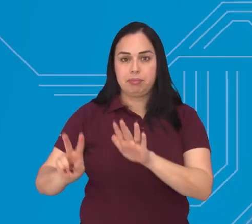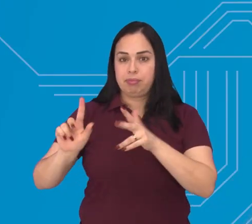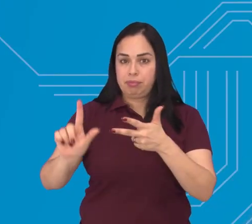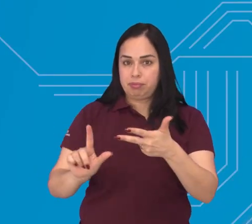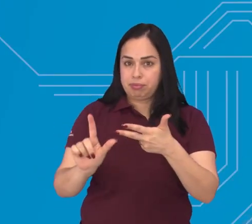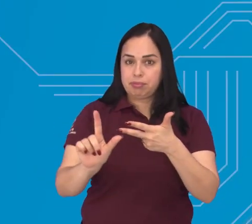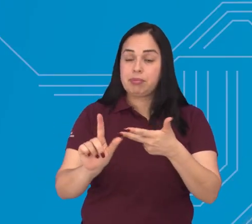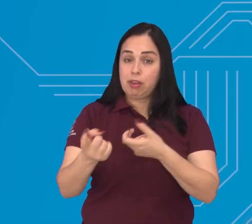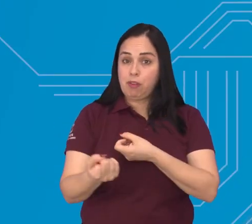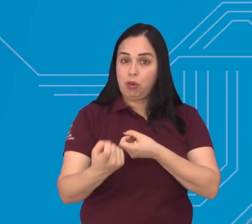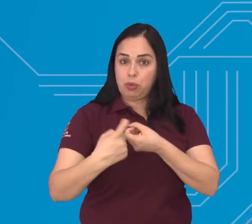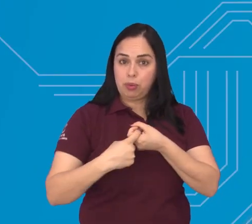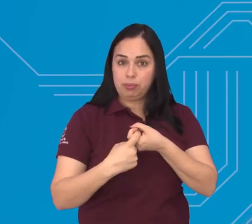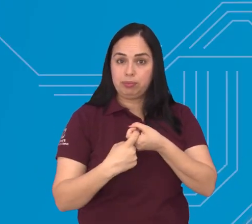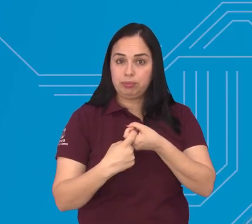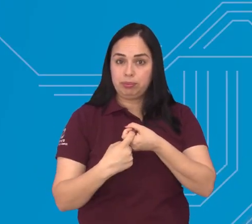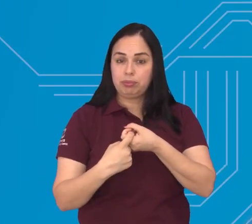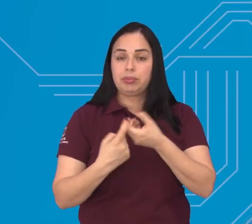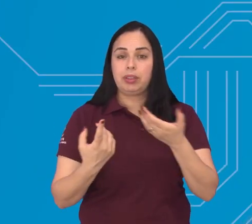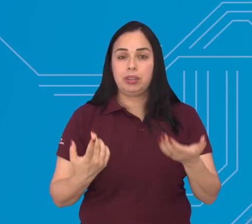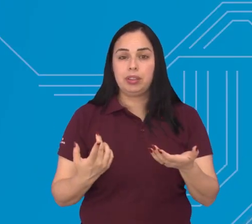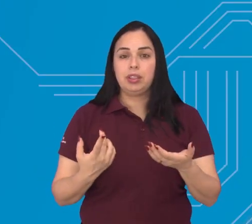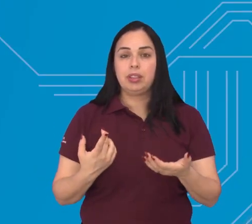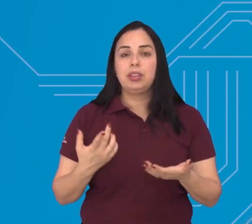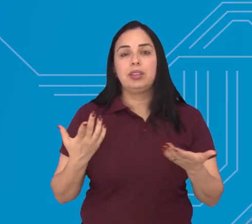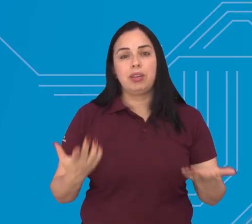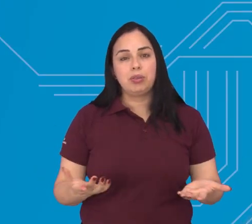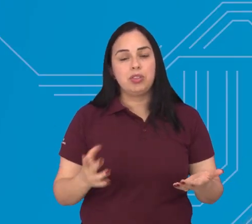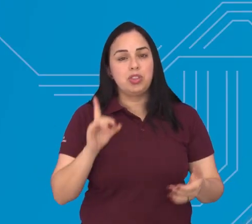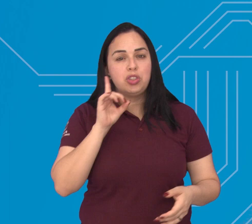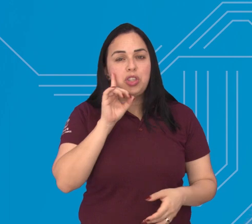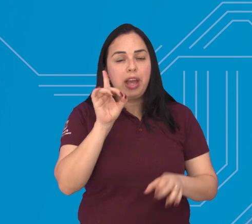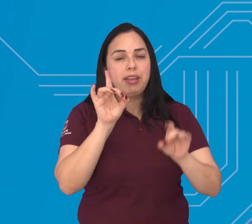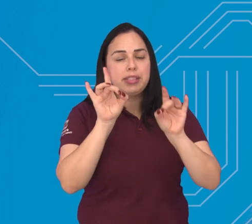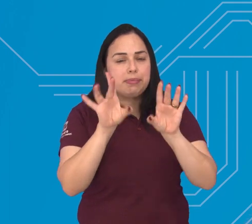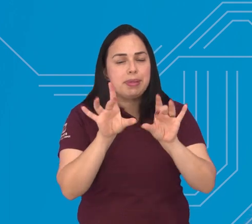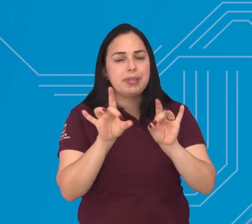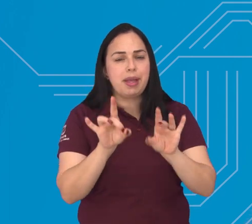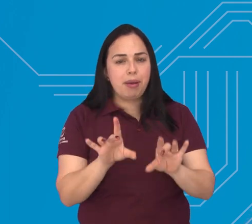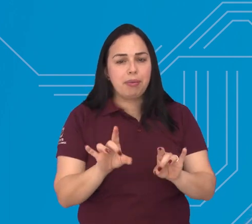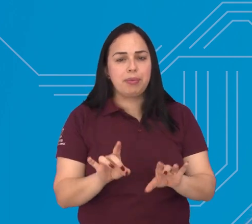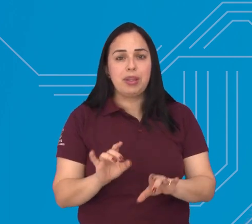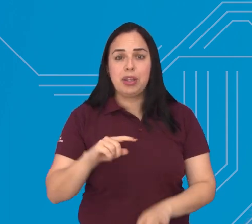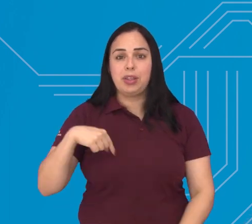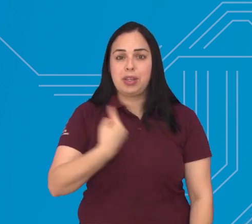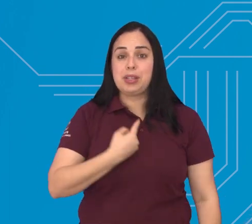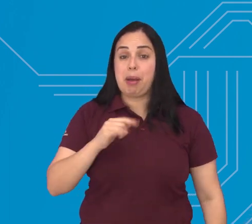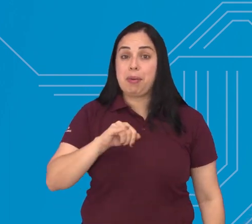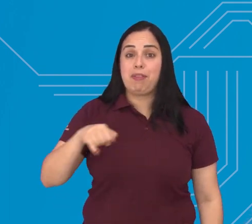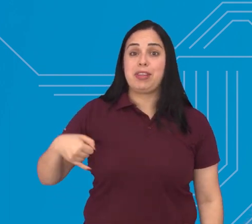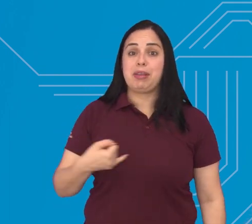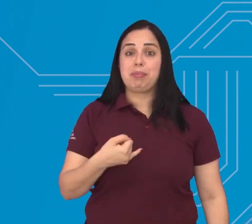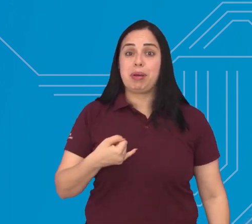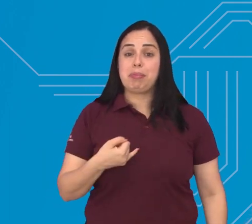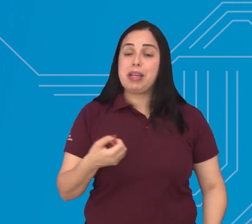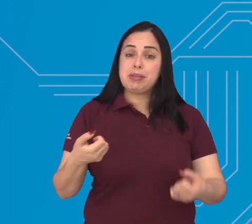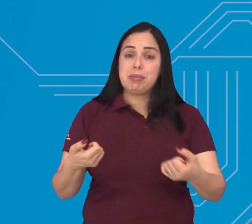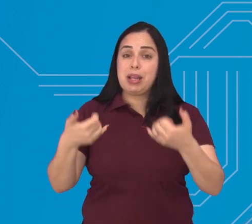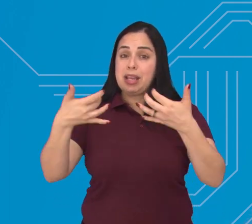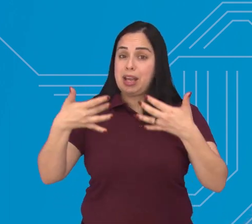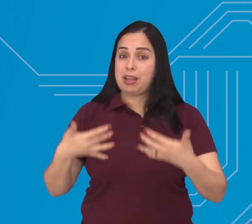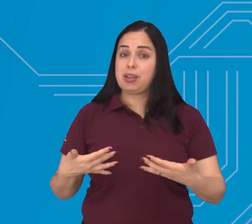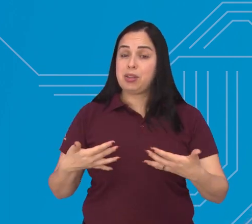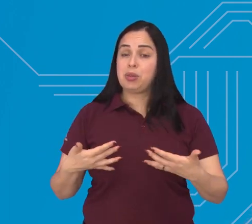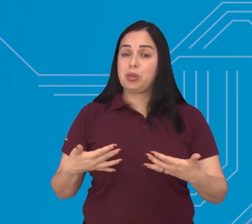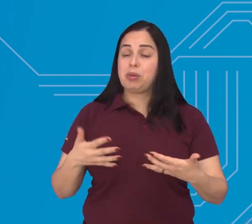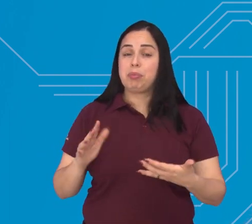E o Semana Legislativa está de volta. O dia de finados foi especial para muita gente e nós aproveitamos a data para contar